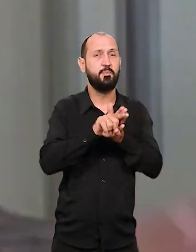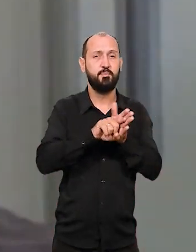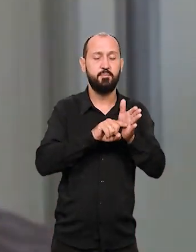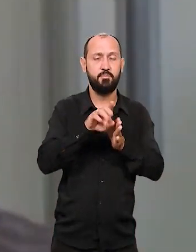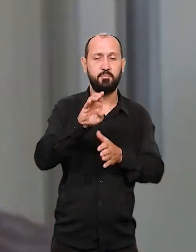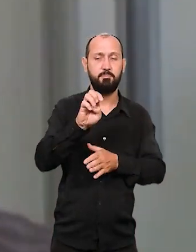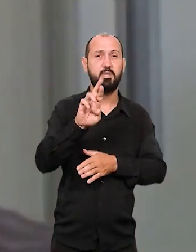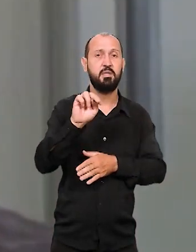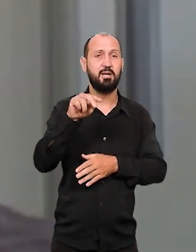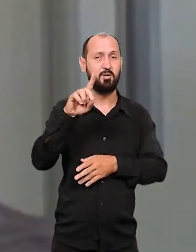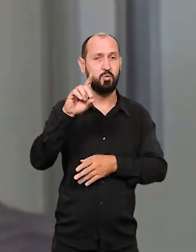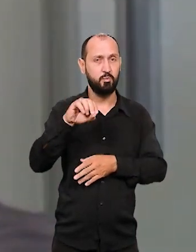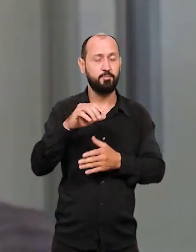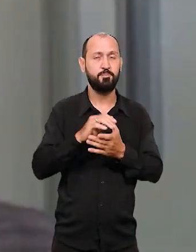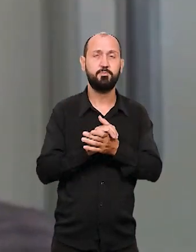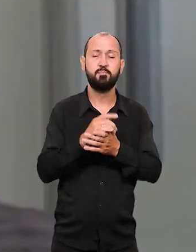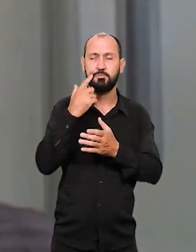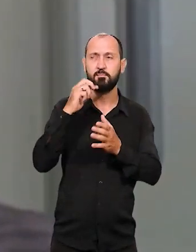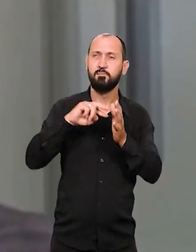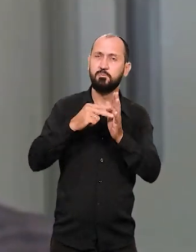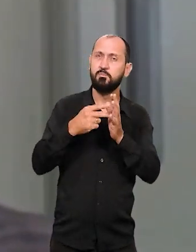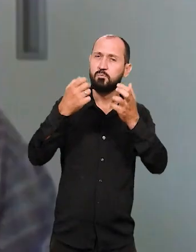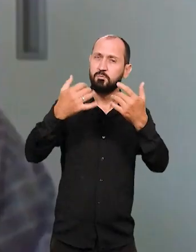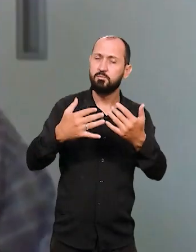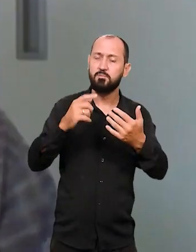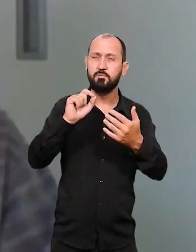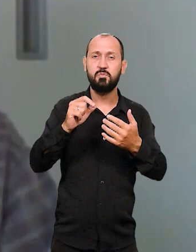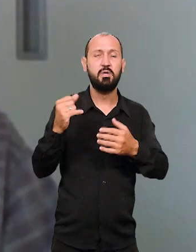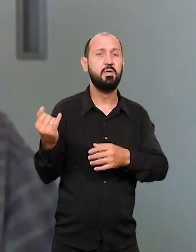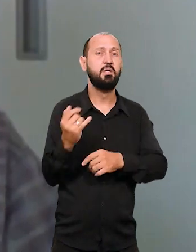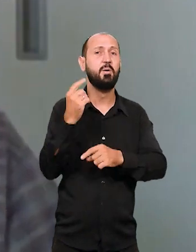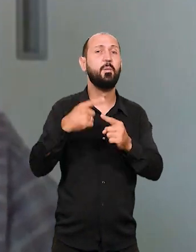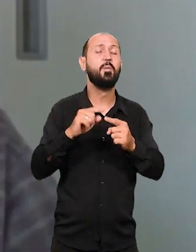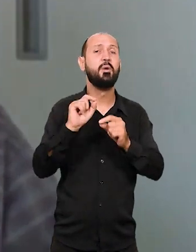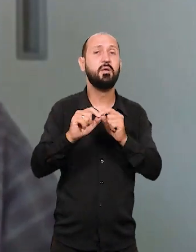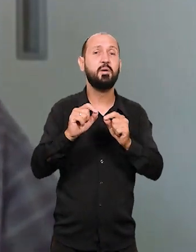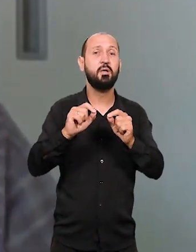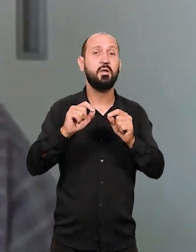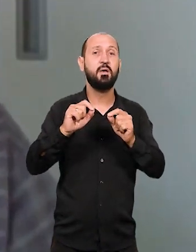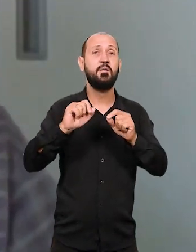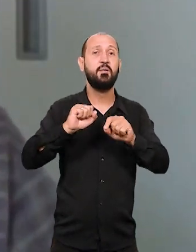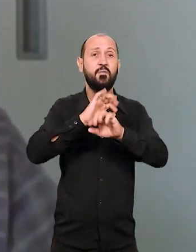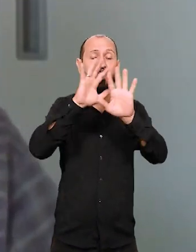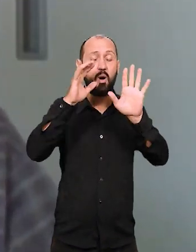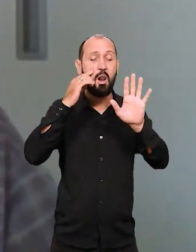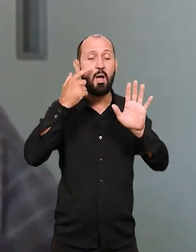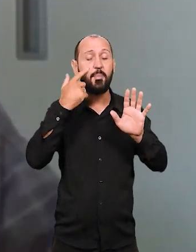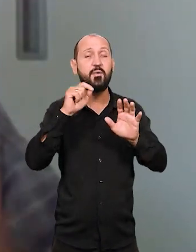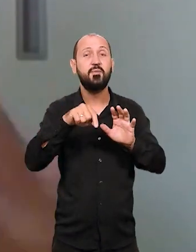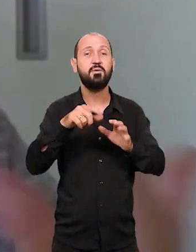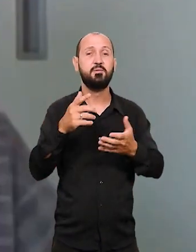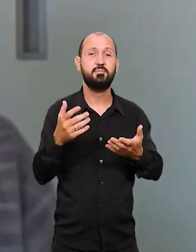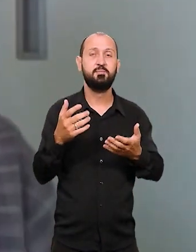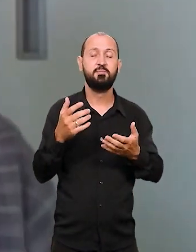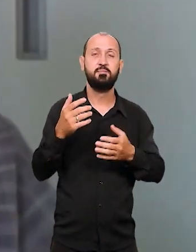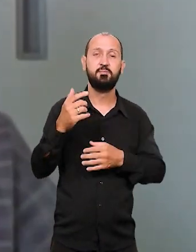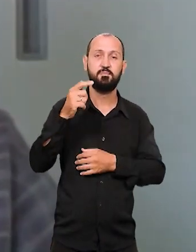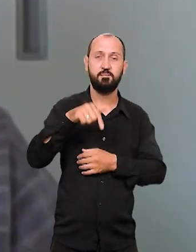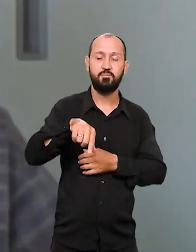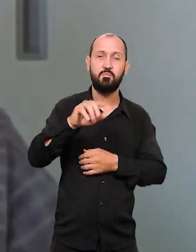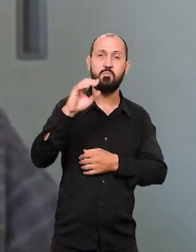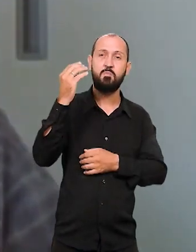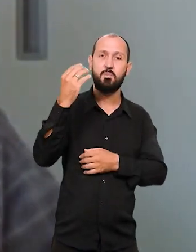foi coordenada pelo pesquisador Bernardo Galvão. Do ponto de vista científico, foi muito importante porque deu uma